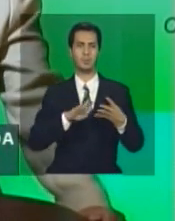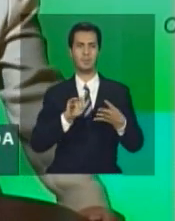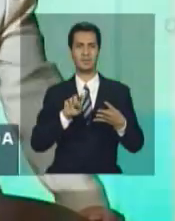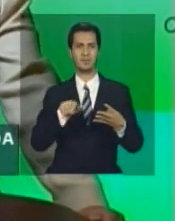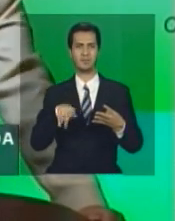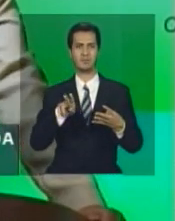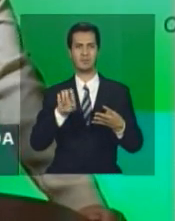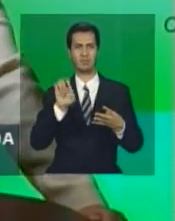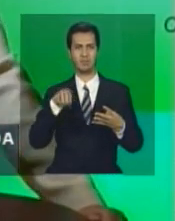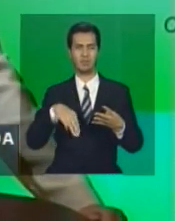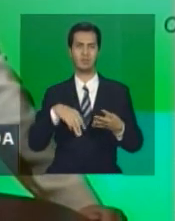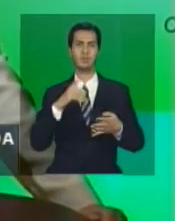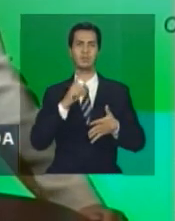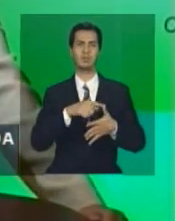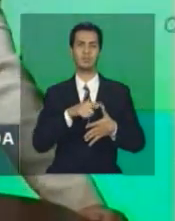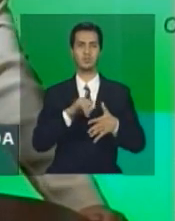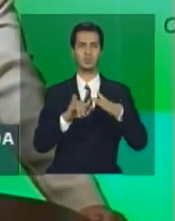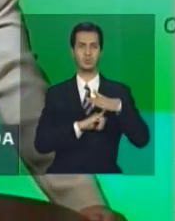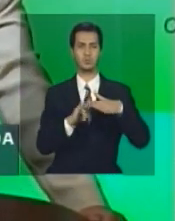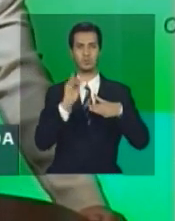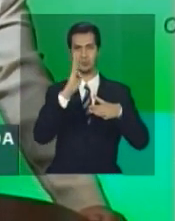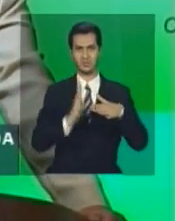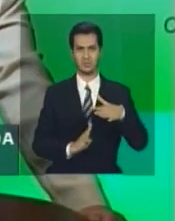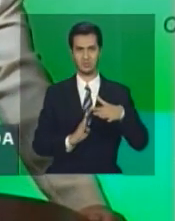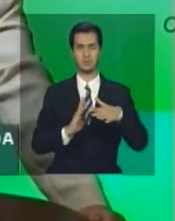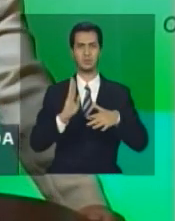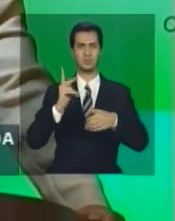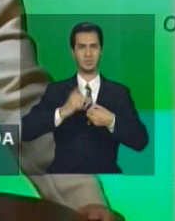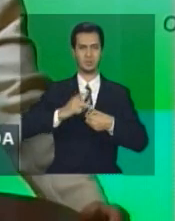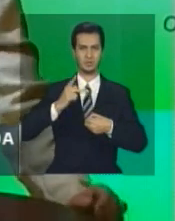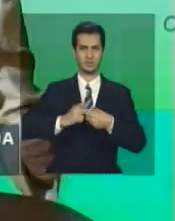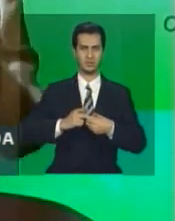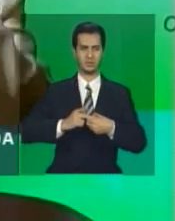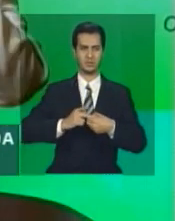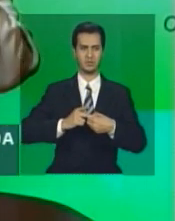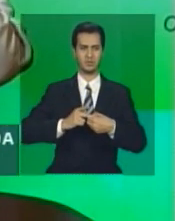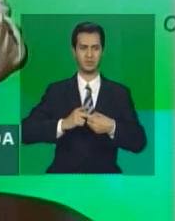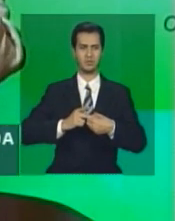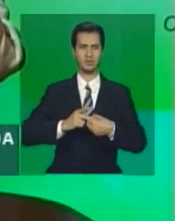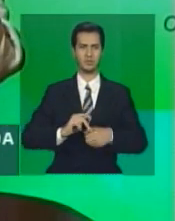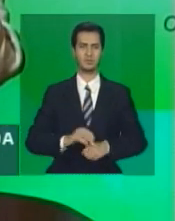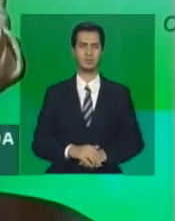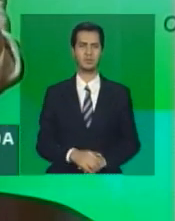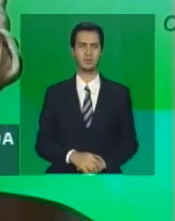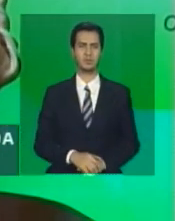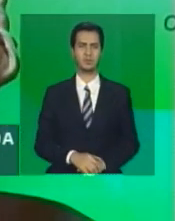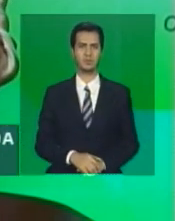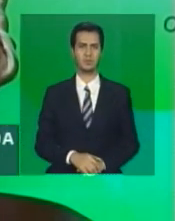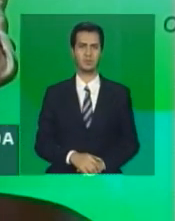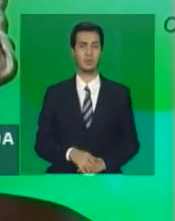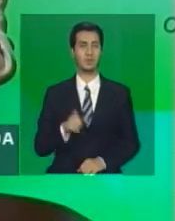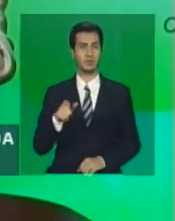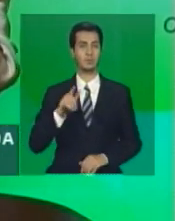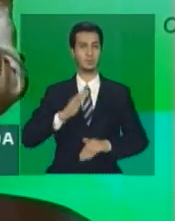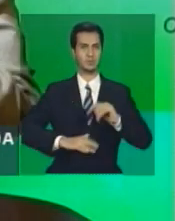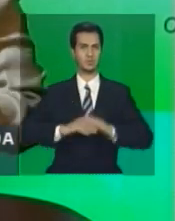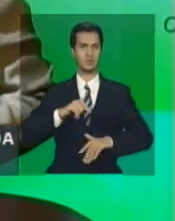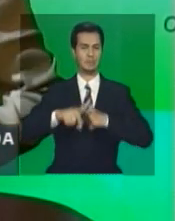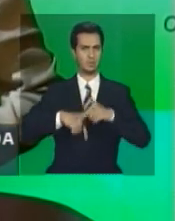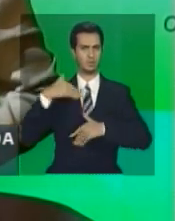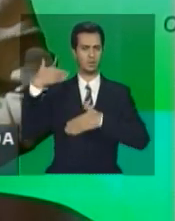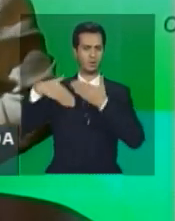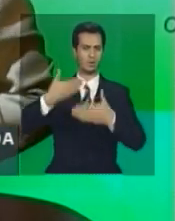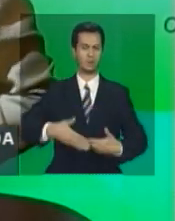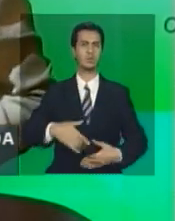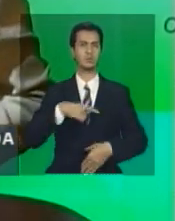e do Instituto Brasileiro de Petróleo, Gás Natural e Biocombustíveis, IBP. Em sua carreira, ainda exerceu